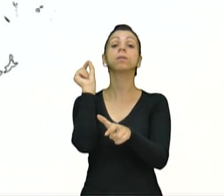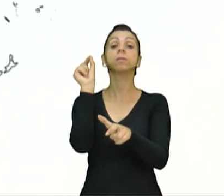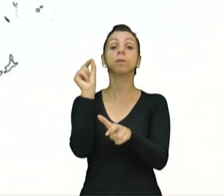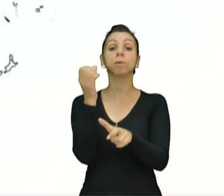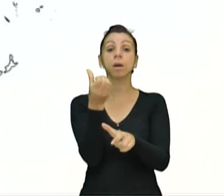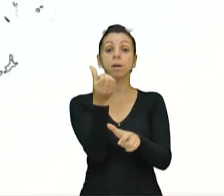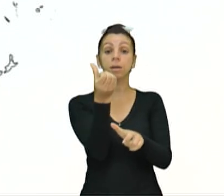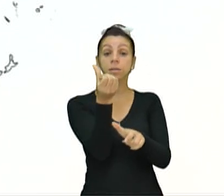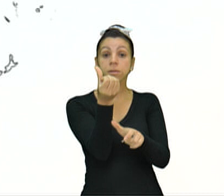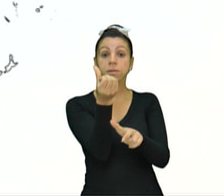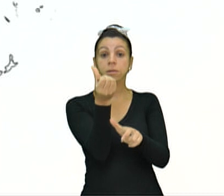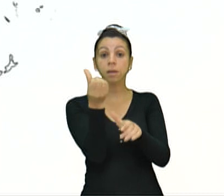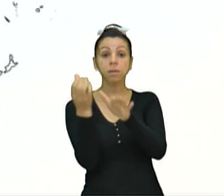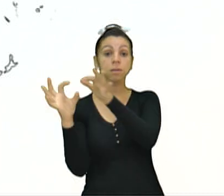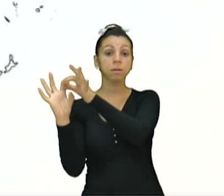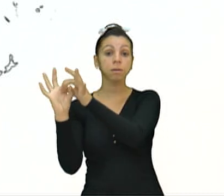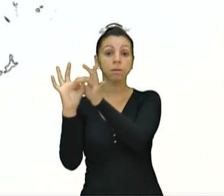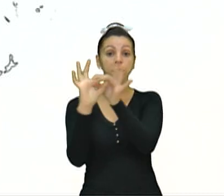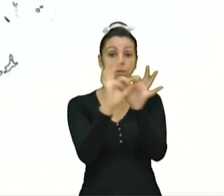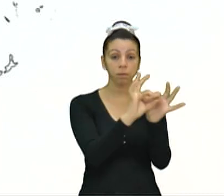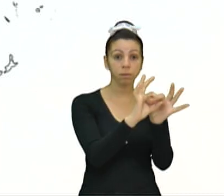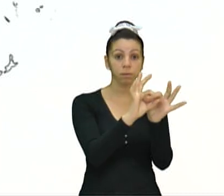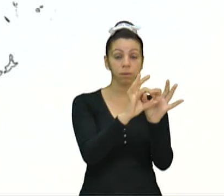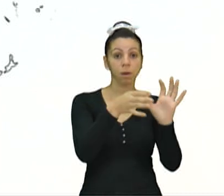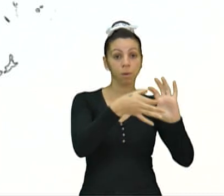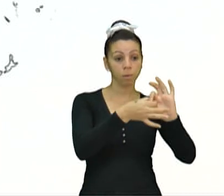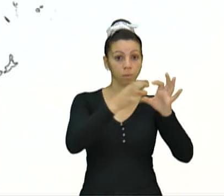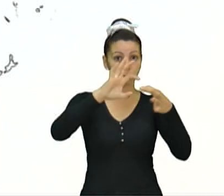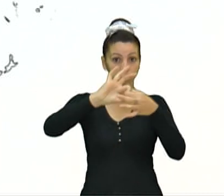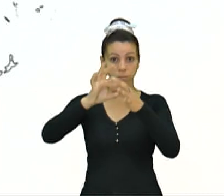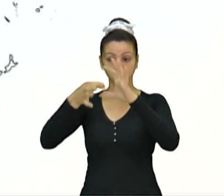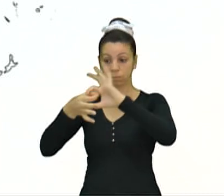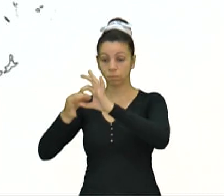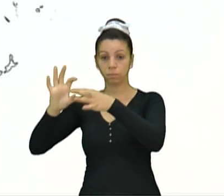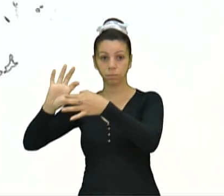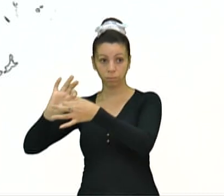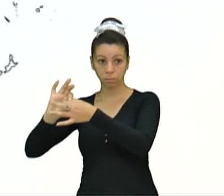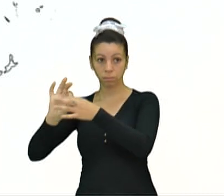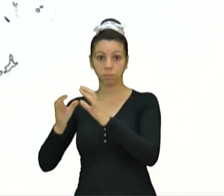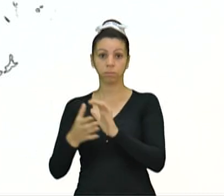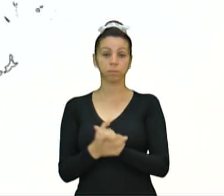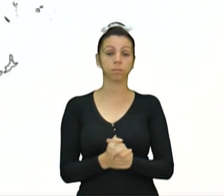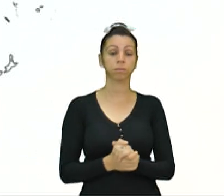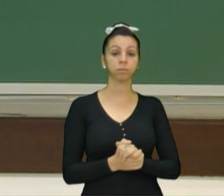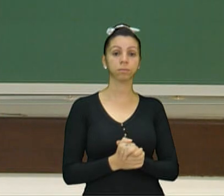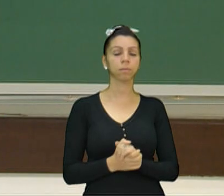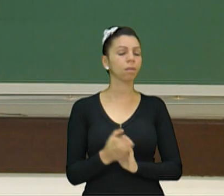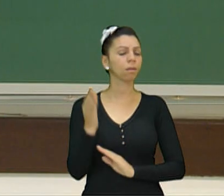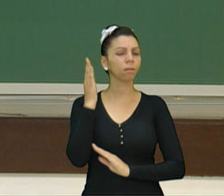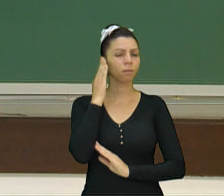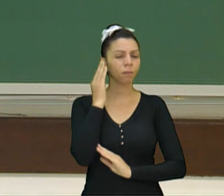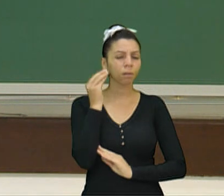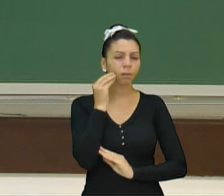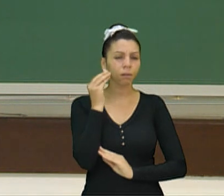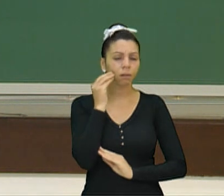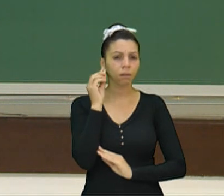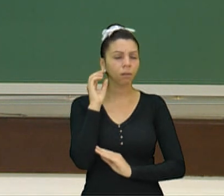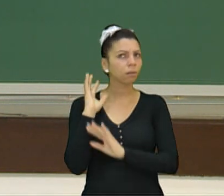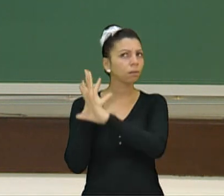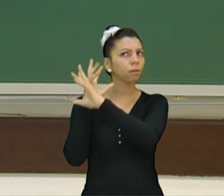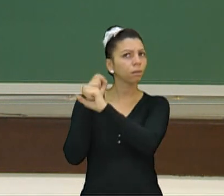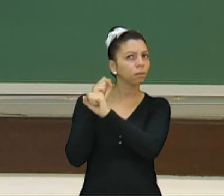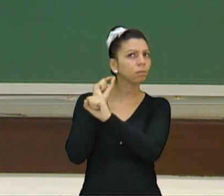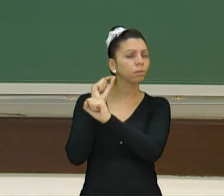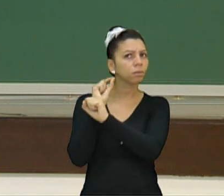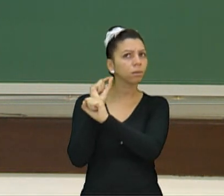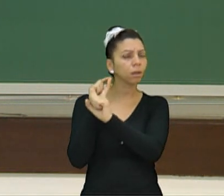Olimpíadas? Eu tô com o mapa aqui para ajudar, não sei se vai ajudar muito, mas assim, tenta lembrar, nossa, a última aconteceu